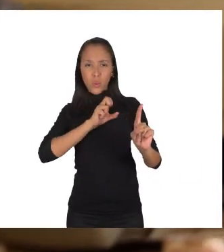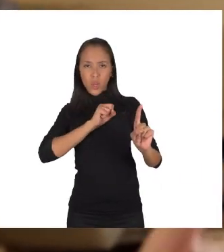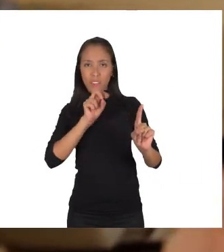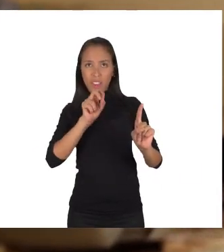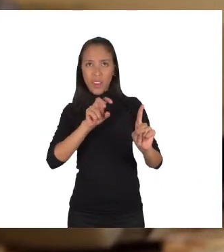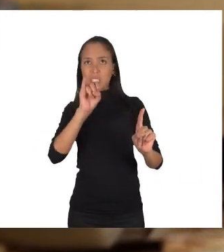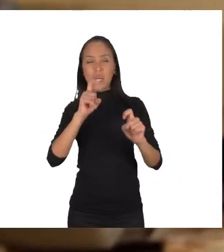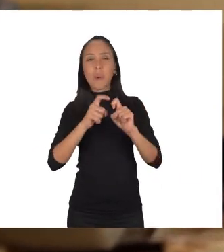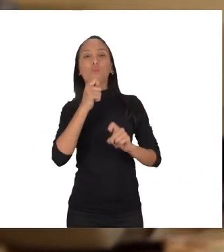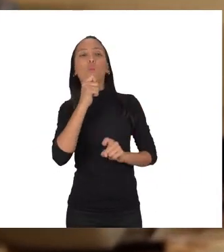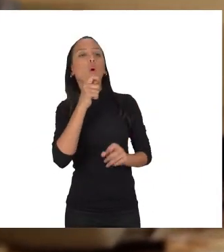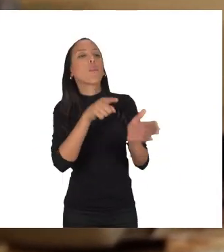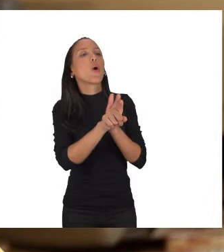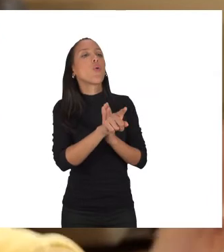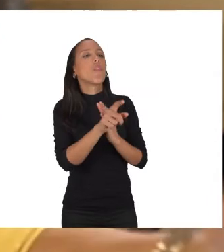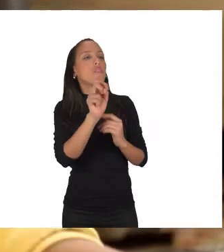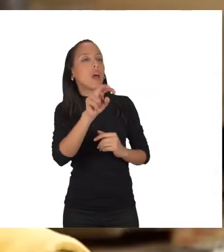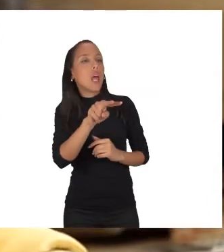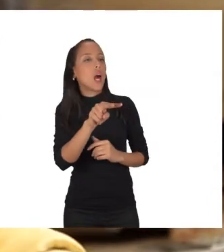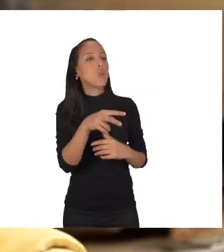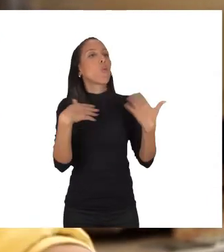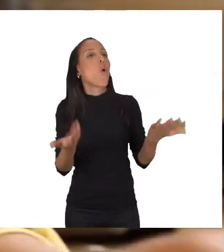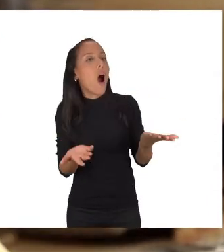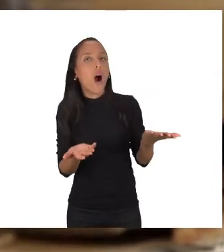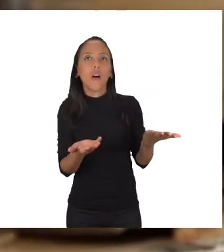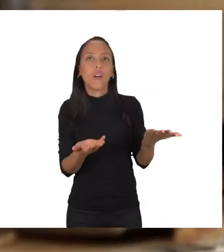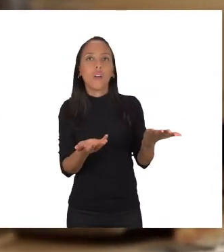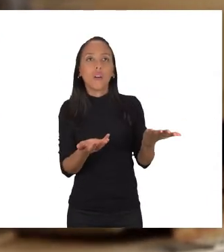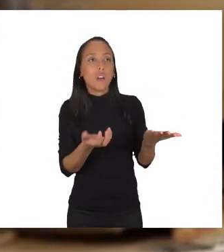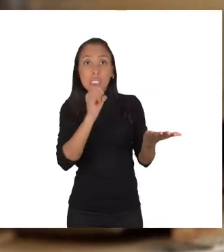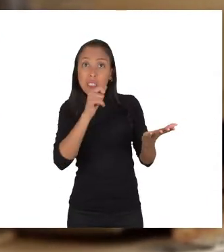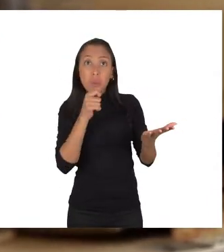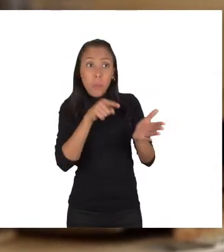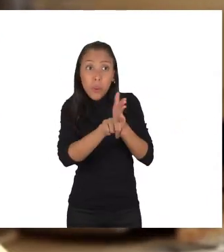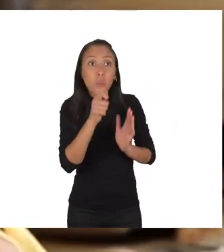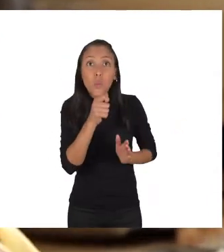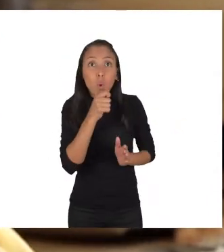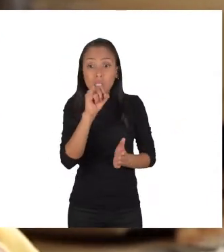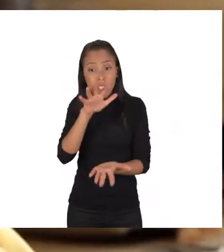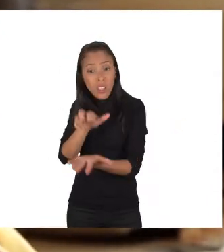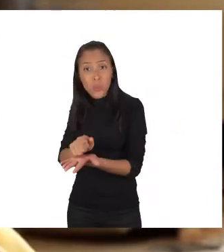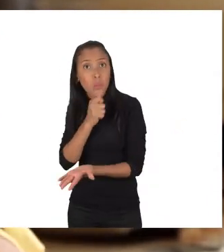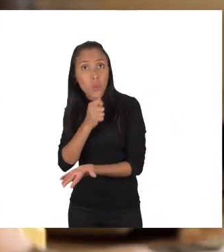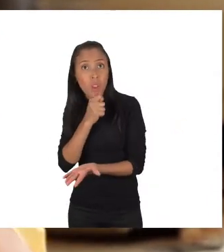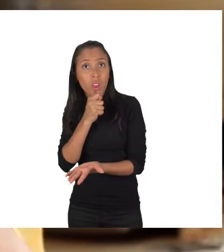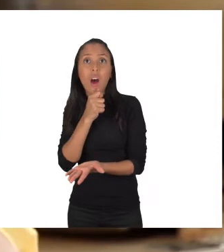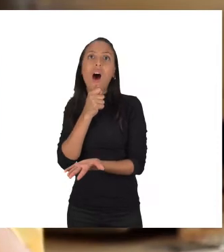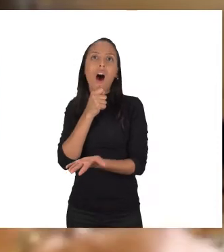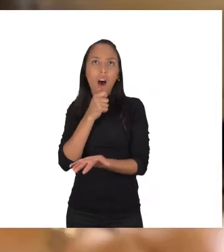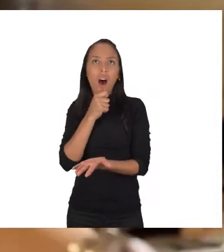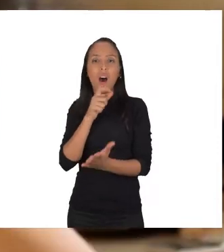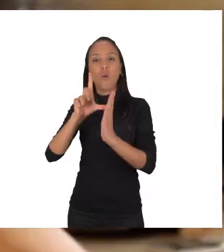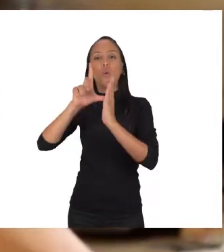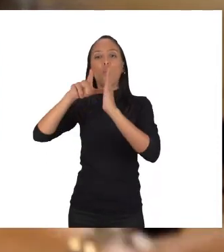ele: você usou veneno? Que veneno você usou? E não põe isso no prontuário dele. Esse prontuário dele pode mais